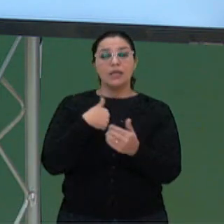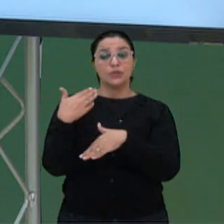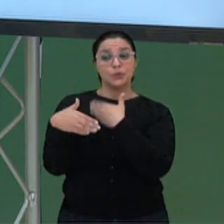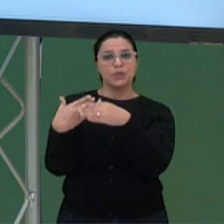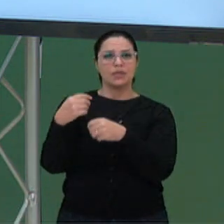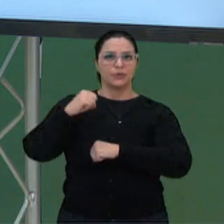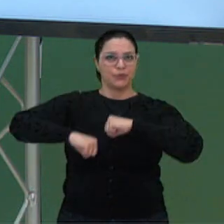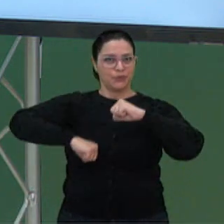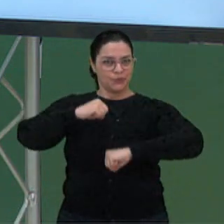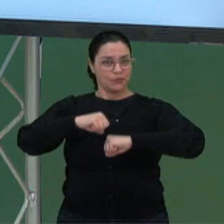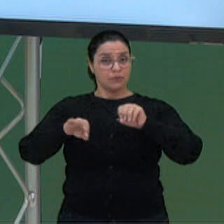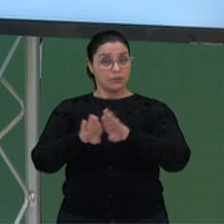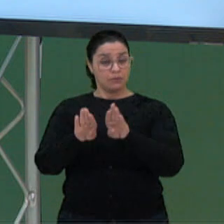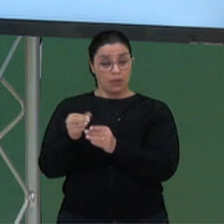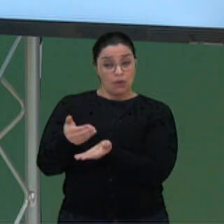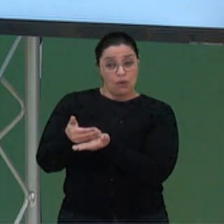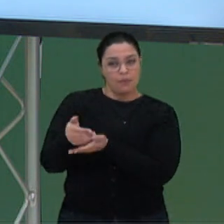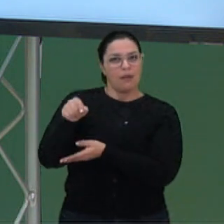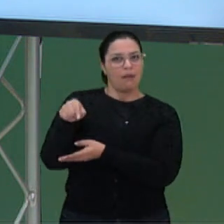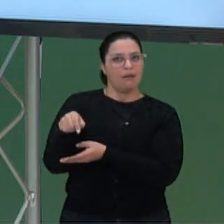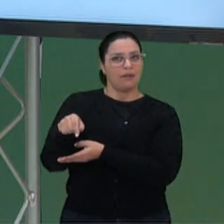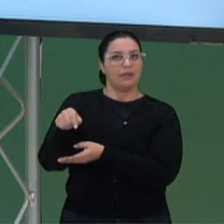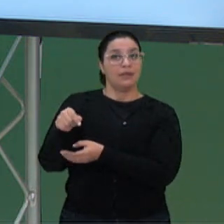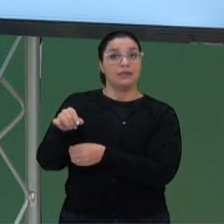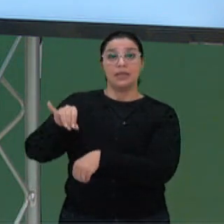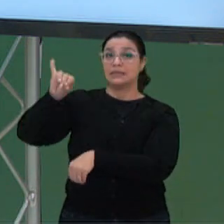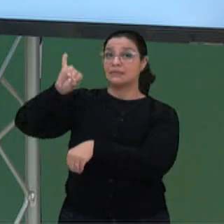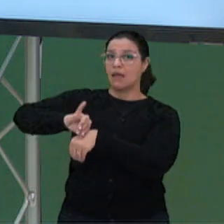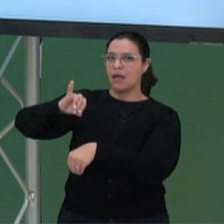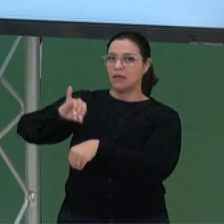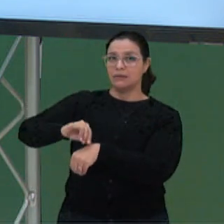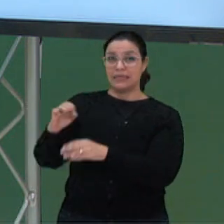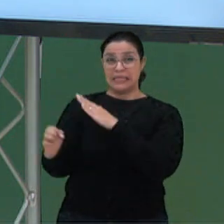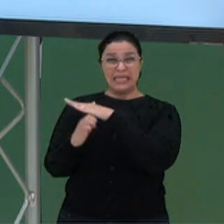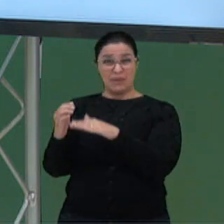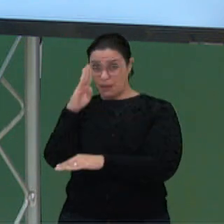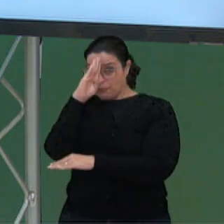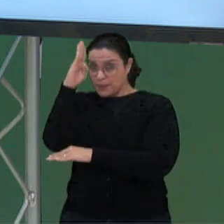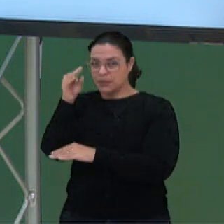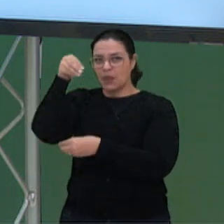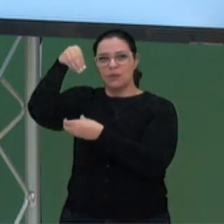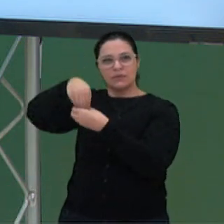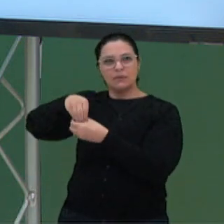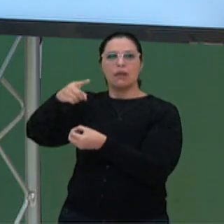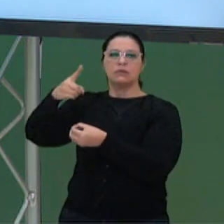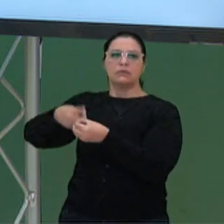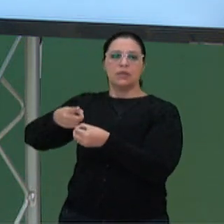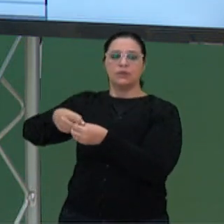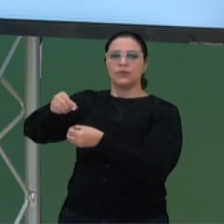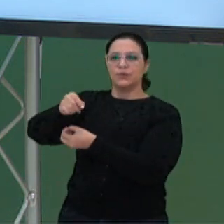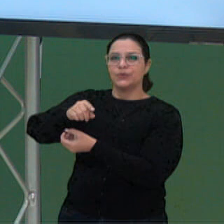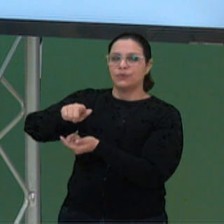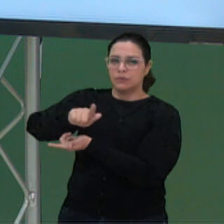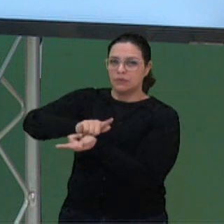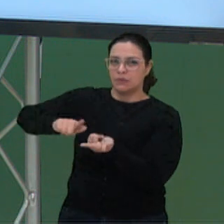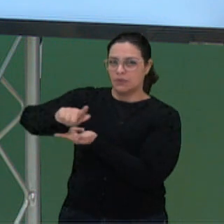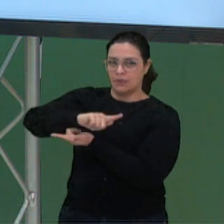processos industriais, a partir, então, da sede dessas corporações que ficam em cidades globais. Ok?